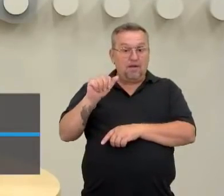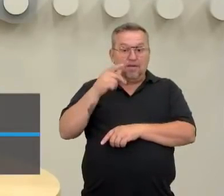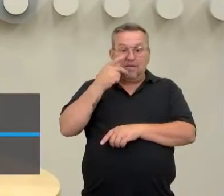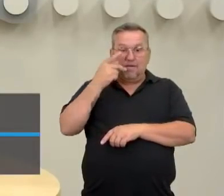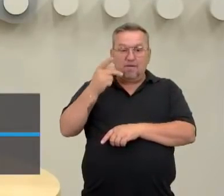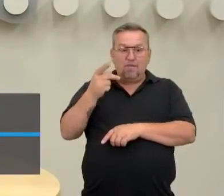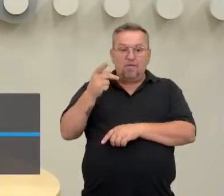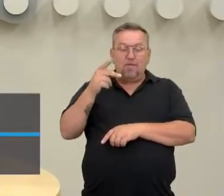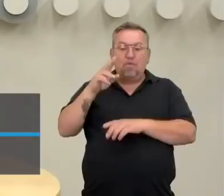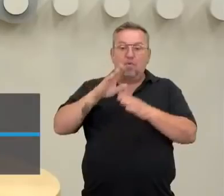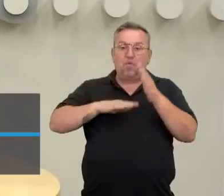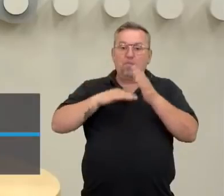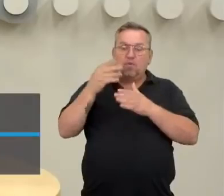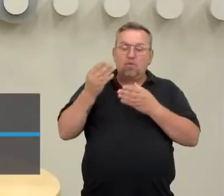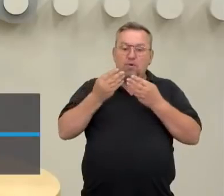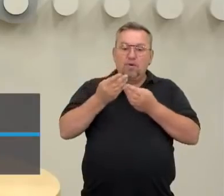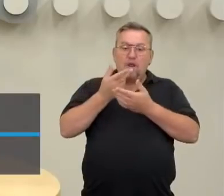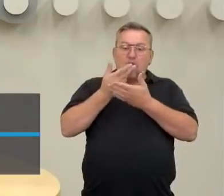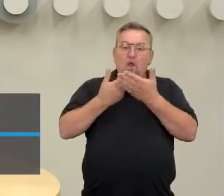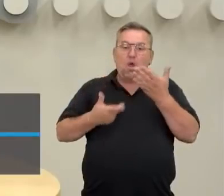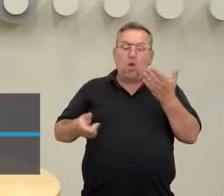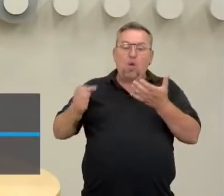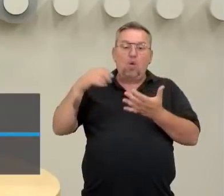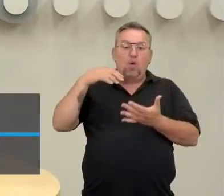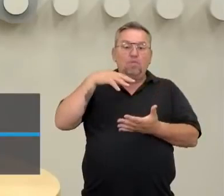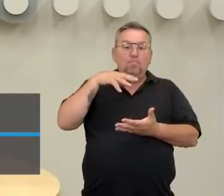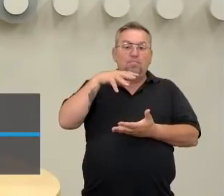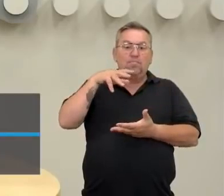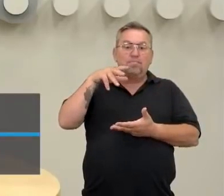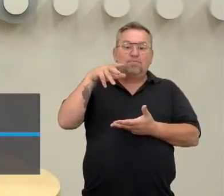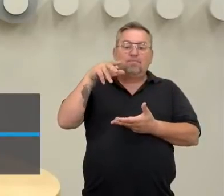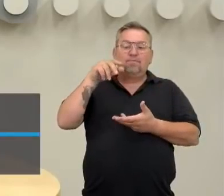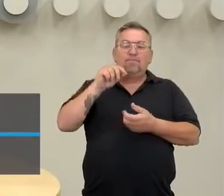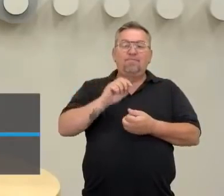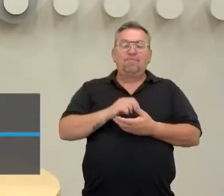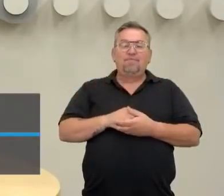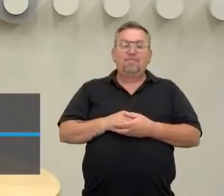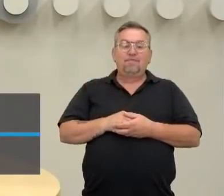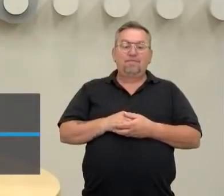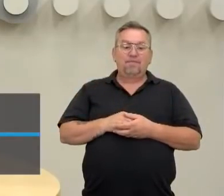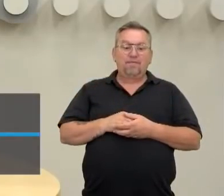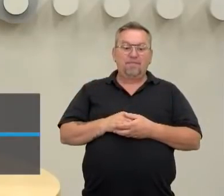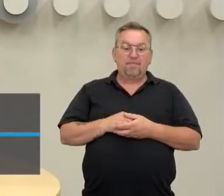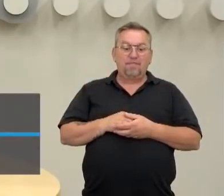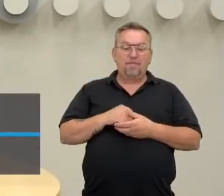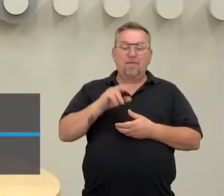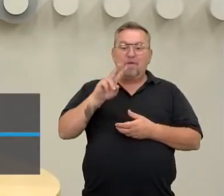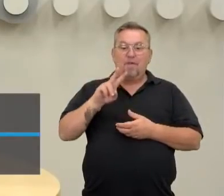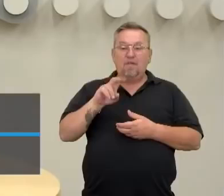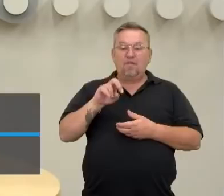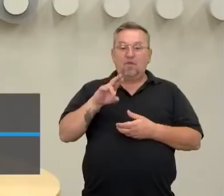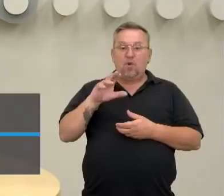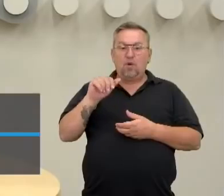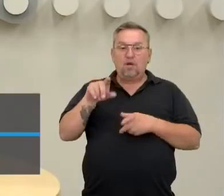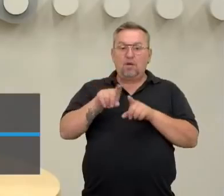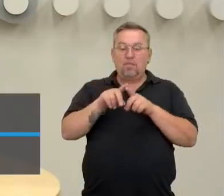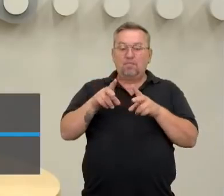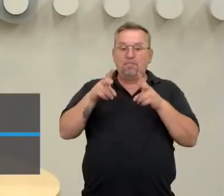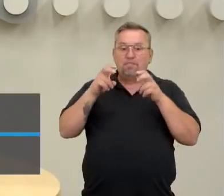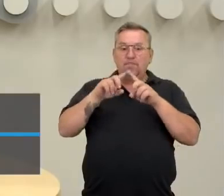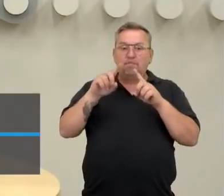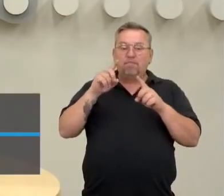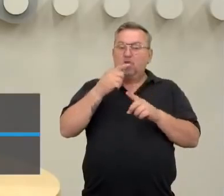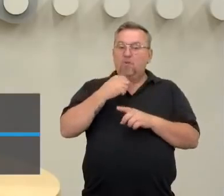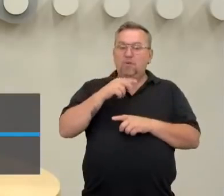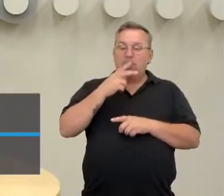pinturas colocam cores no mundo, né? A aluna Vitória também teve a mesma percepção, né, que o